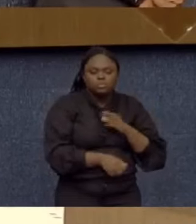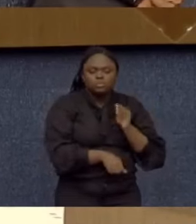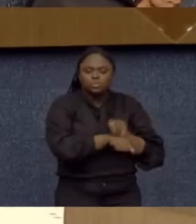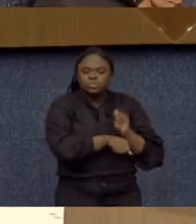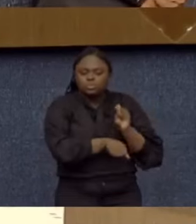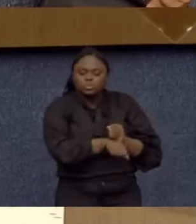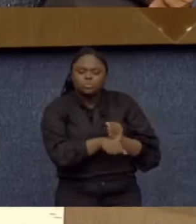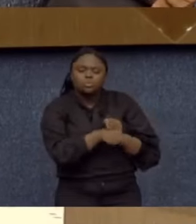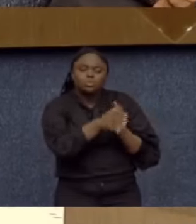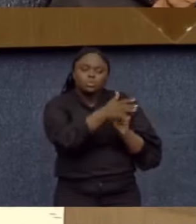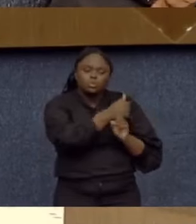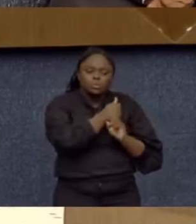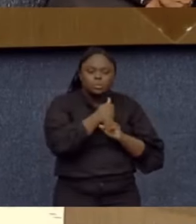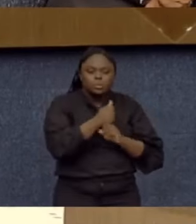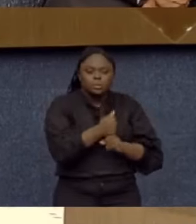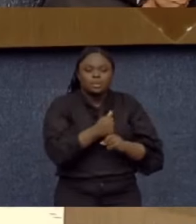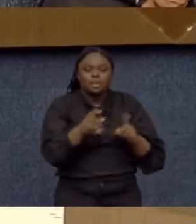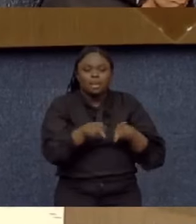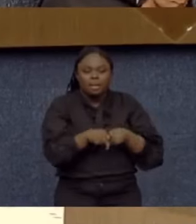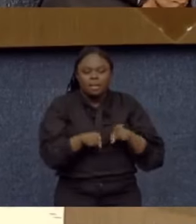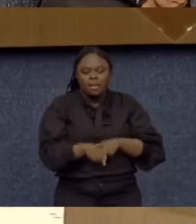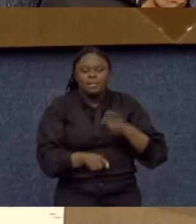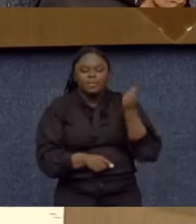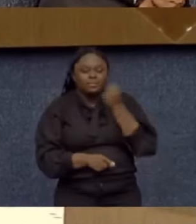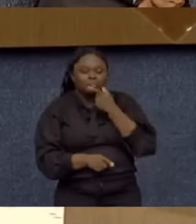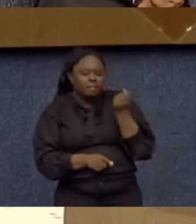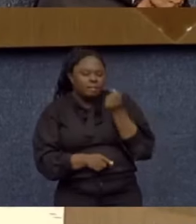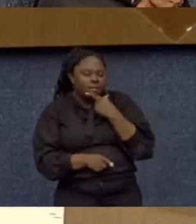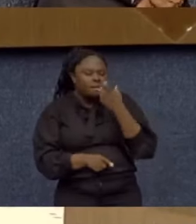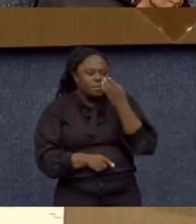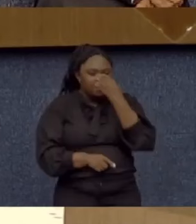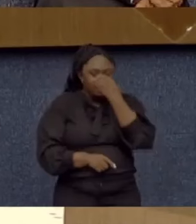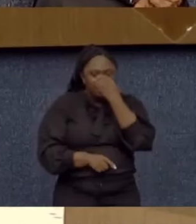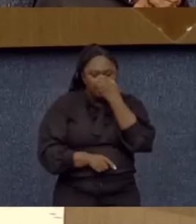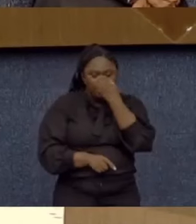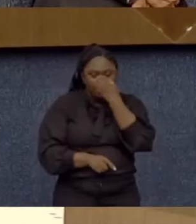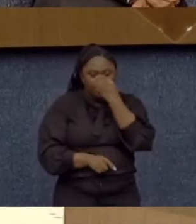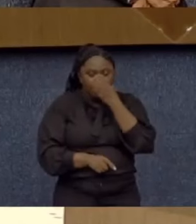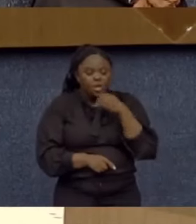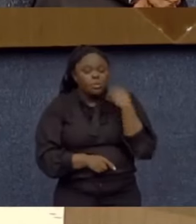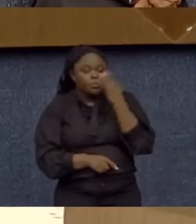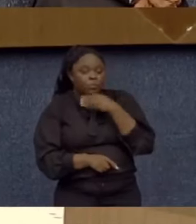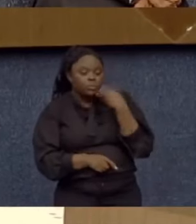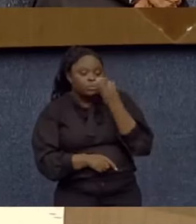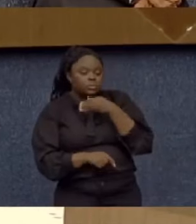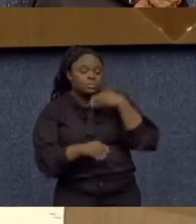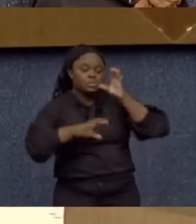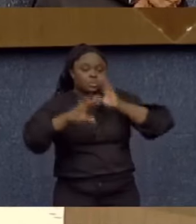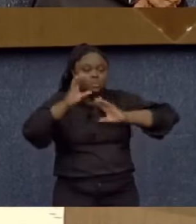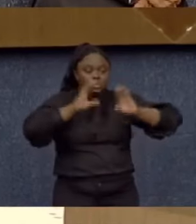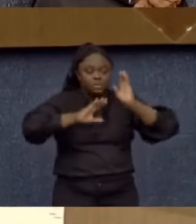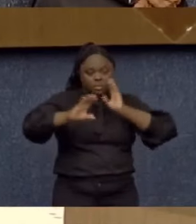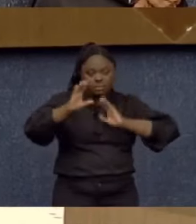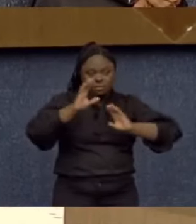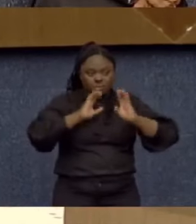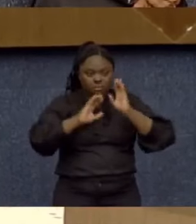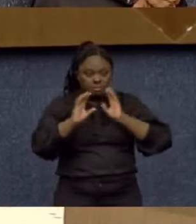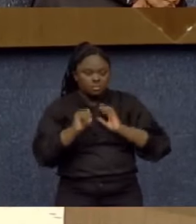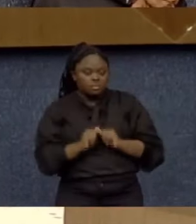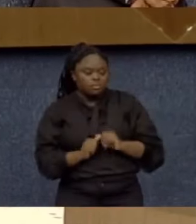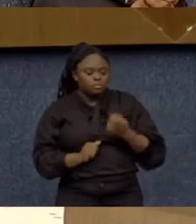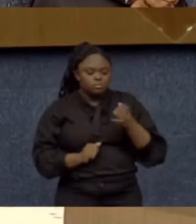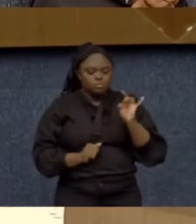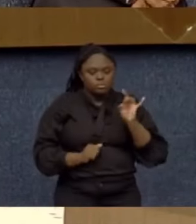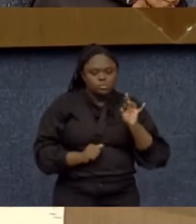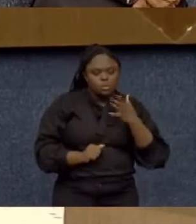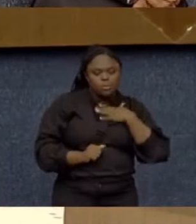que ampara. Também o engraçado, o palhaço, o músico que canta e encanta, não só a